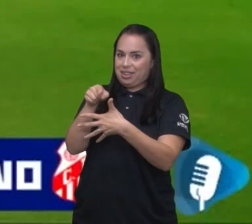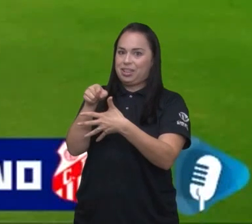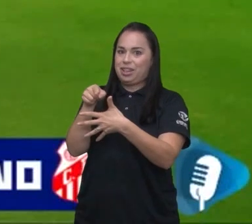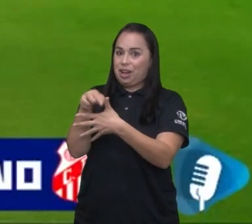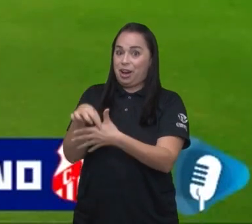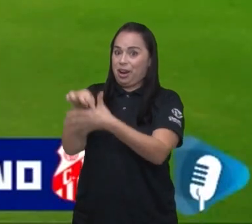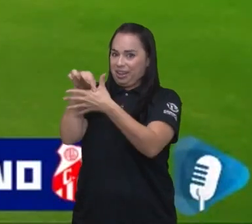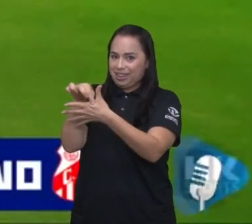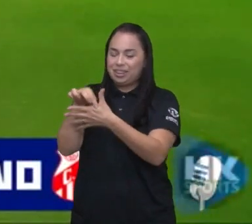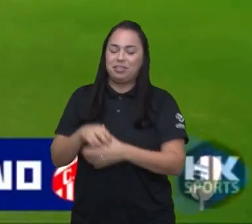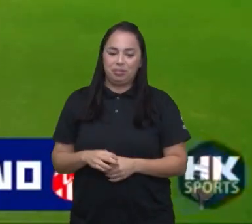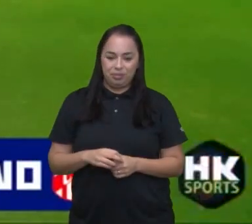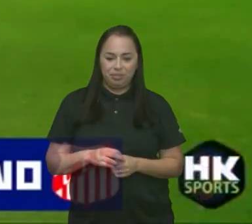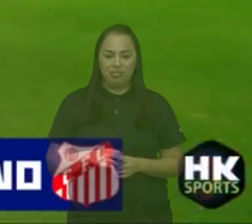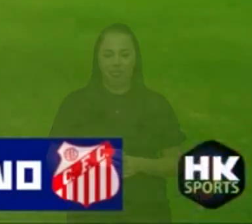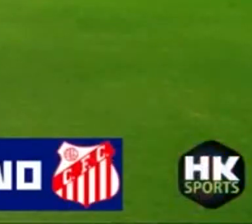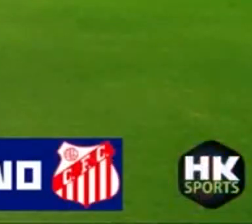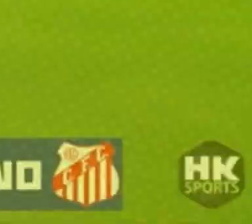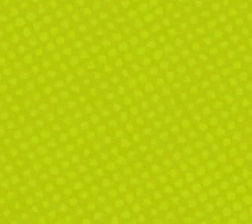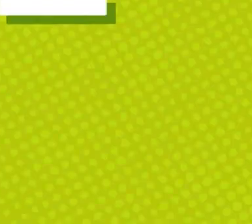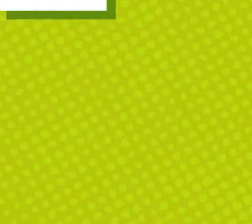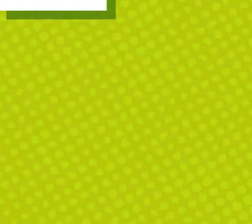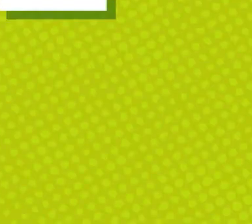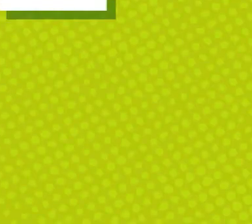da Série A3.